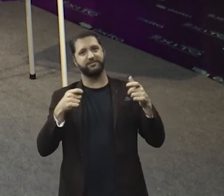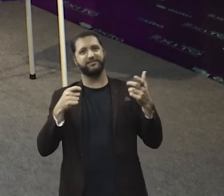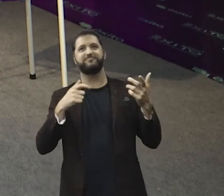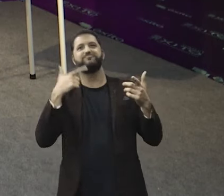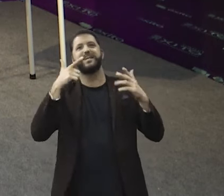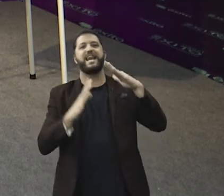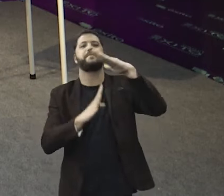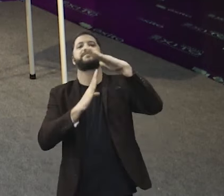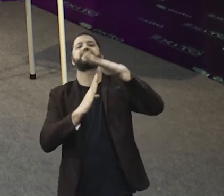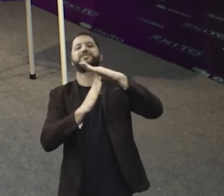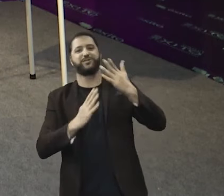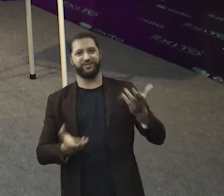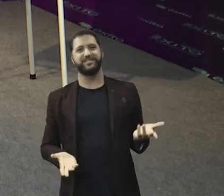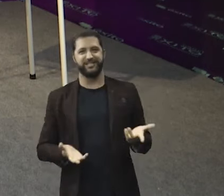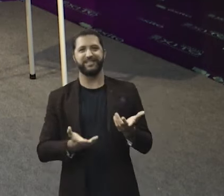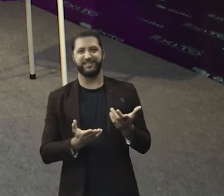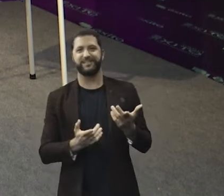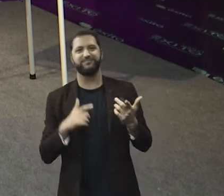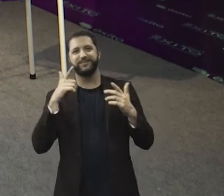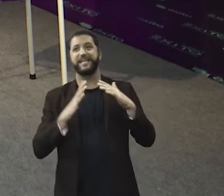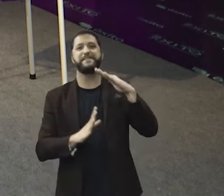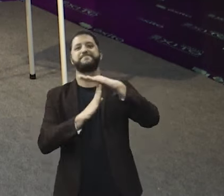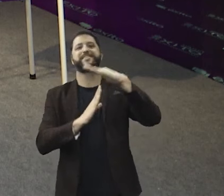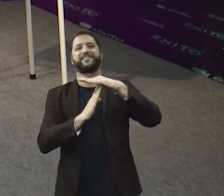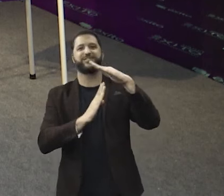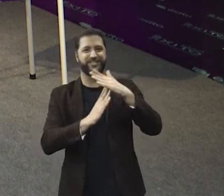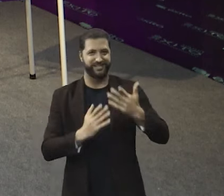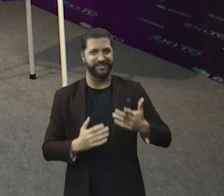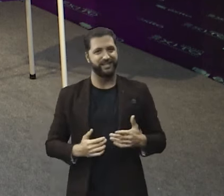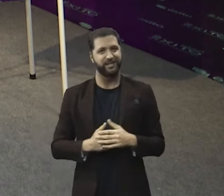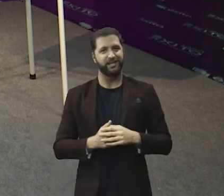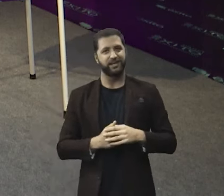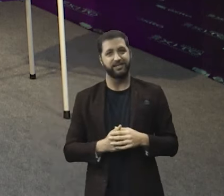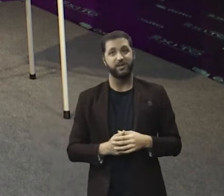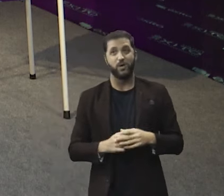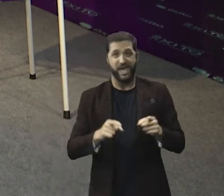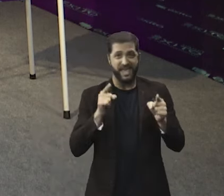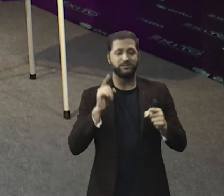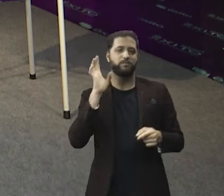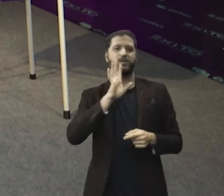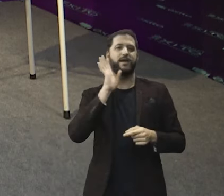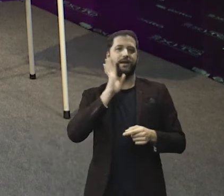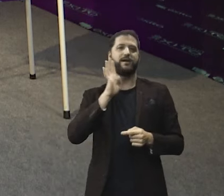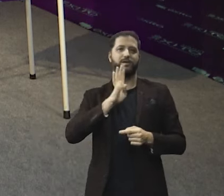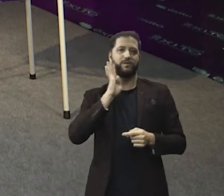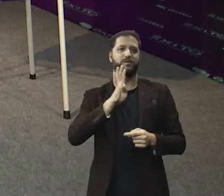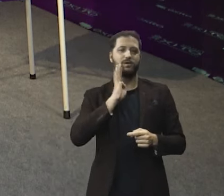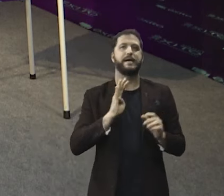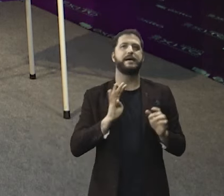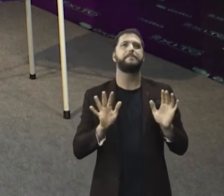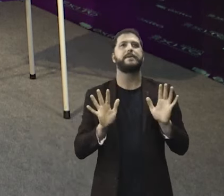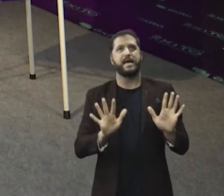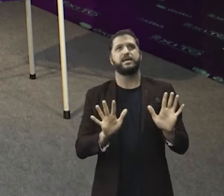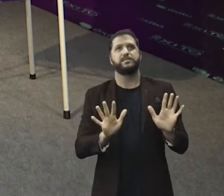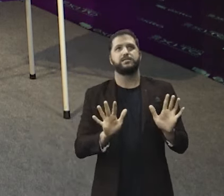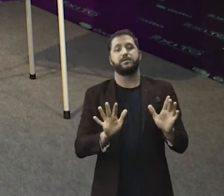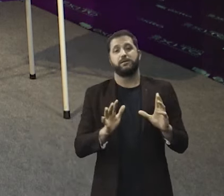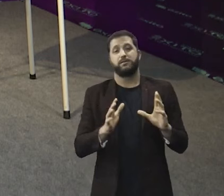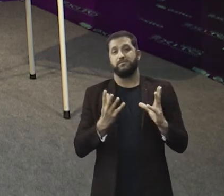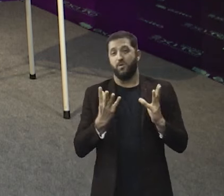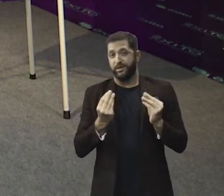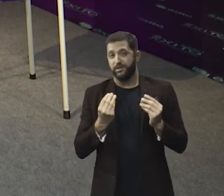Ok é ilimitado que você pode criar isso tudo é muito legal mas o excesso que me